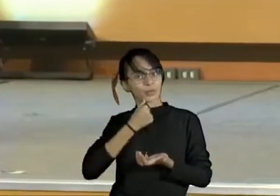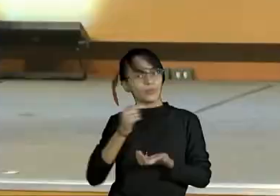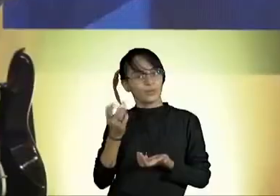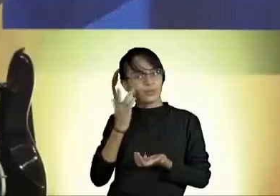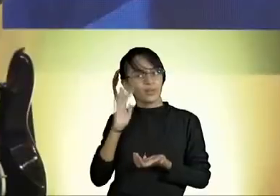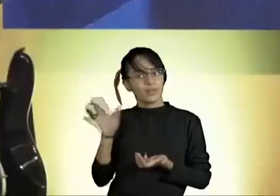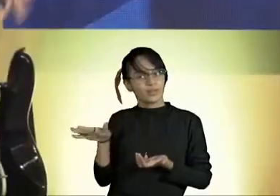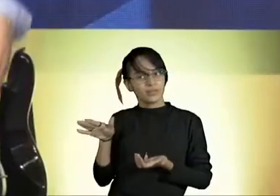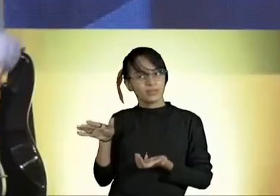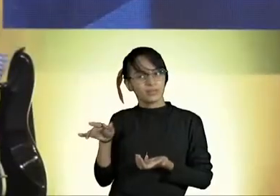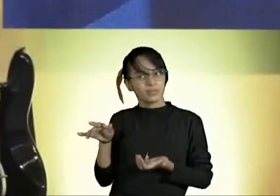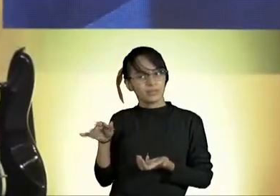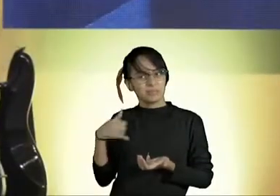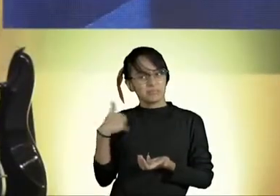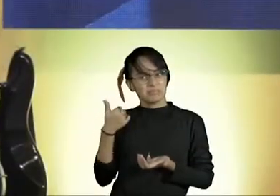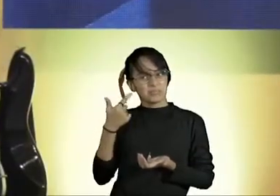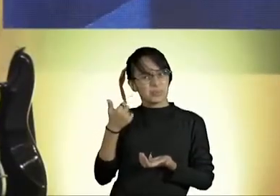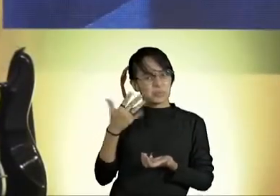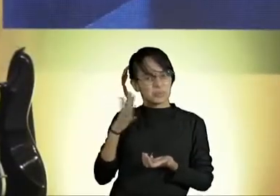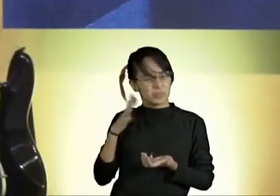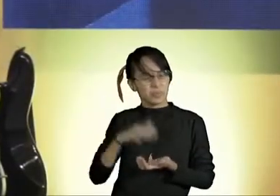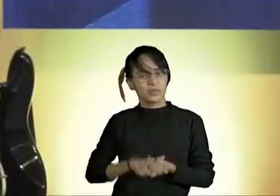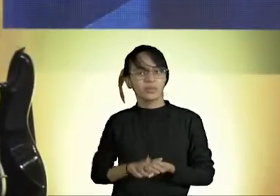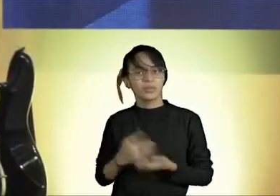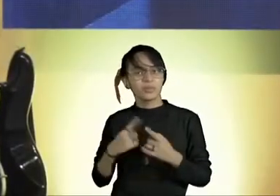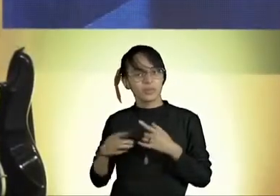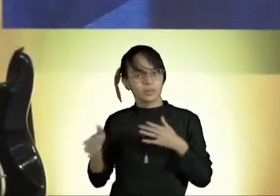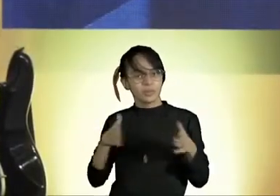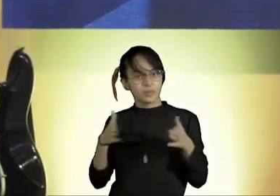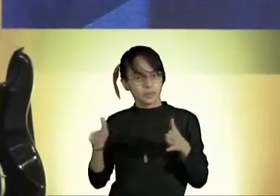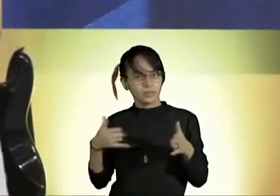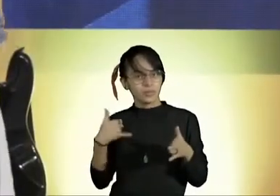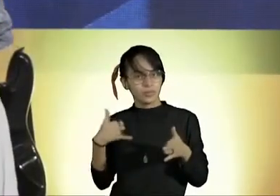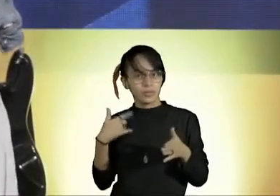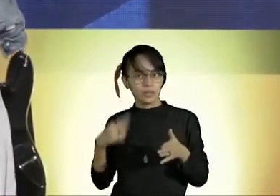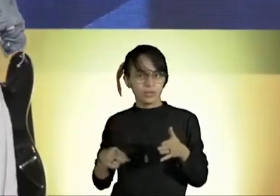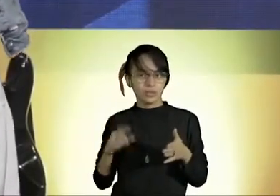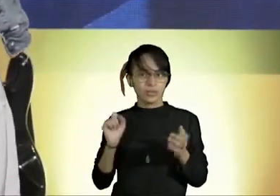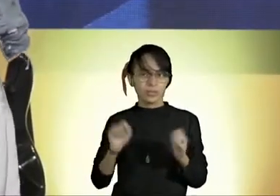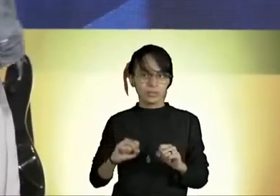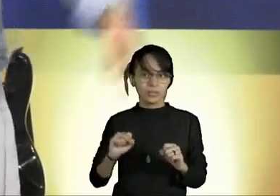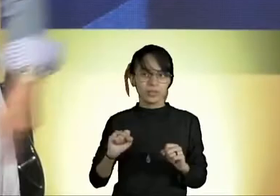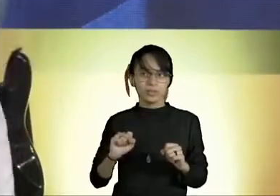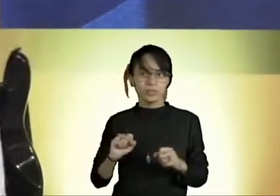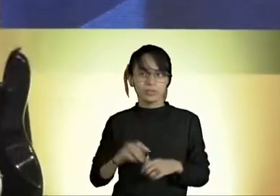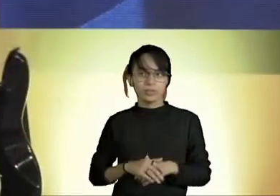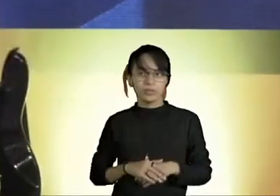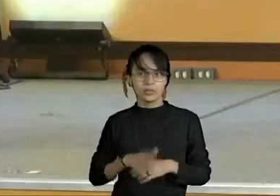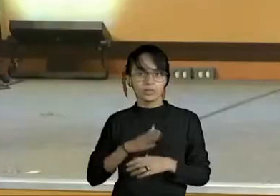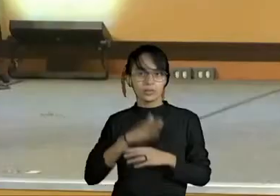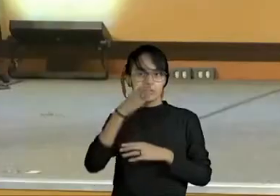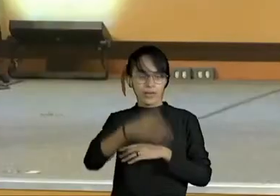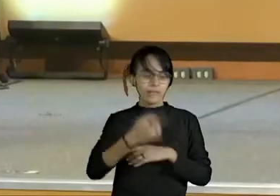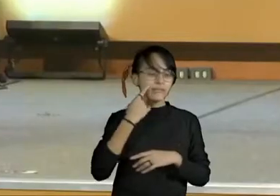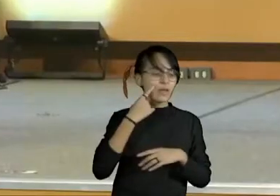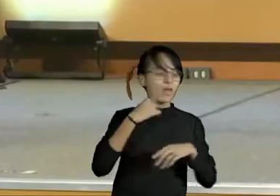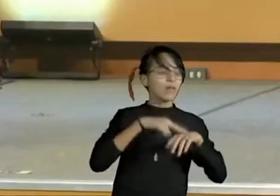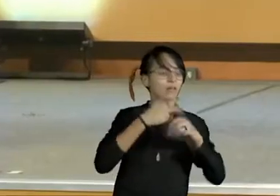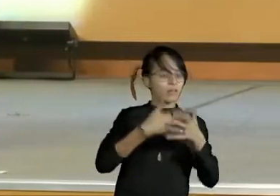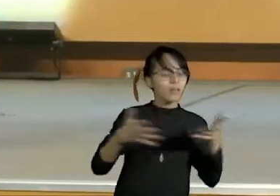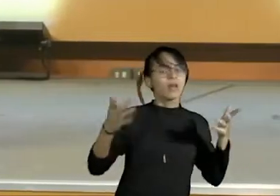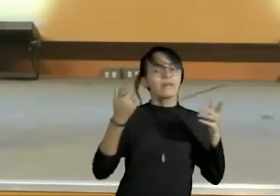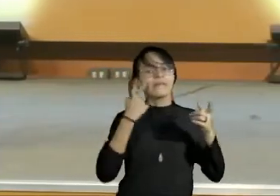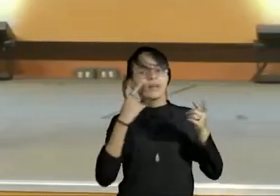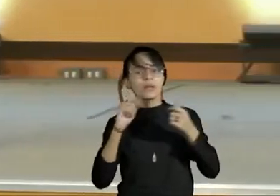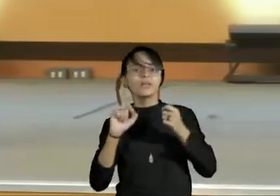ter aí quase encabeçando 12 anos de idade, porque é o período de idade de quem já pode sair de casa para ver o que o pai está fazendo no campo, no comércio, na empresa, seja